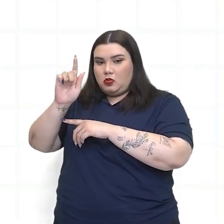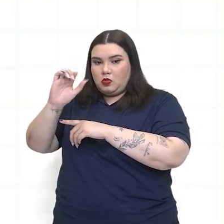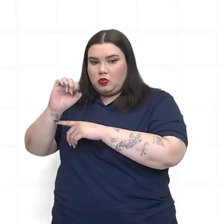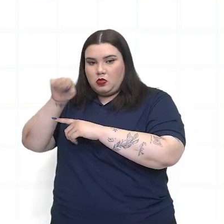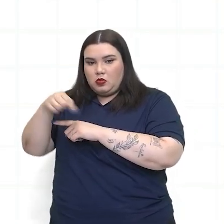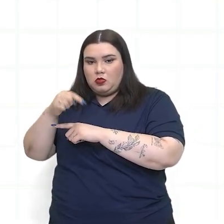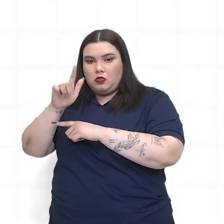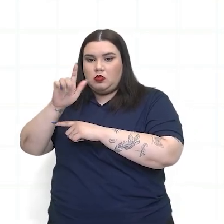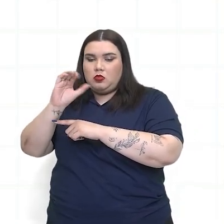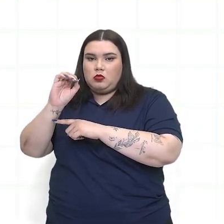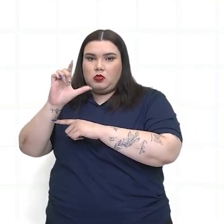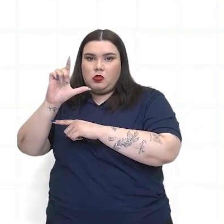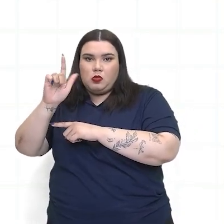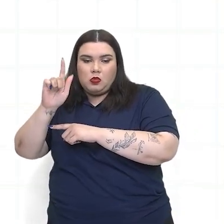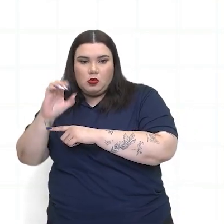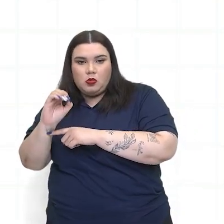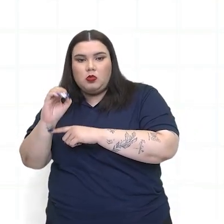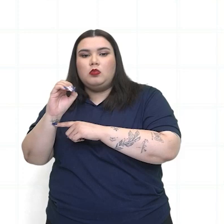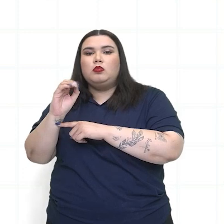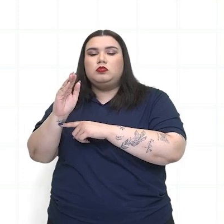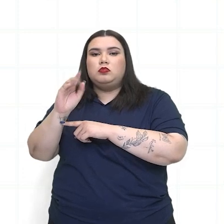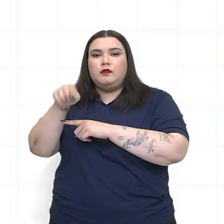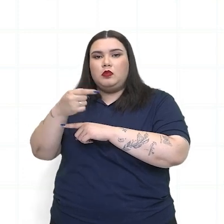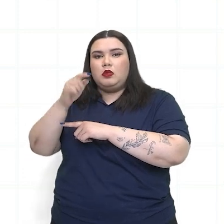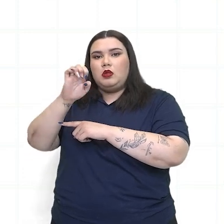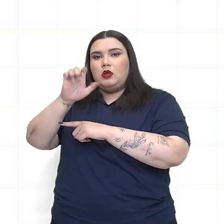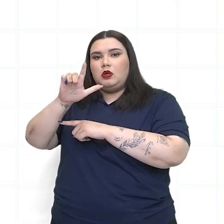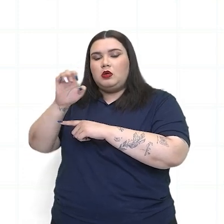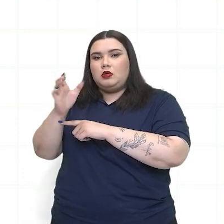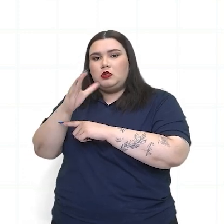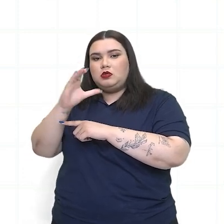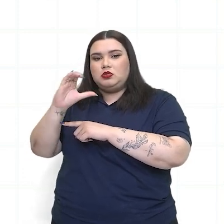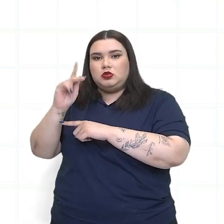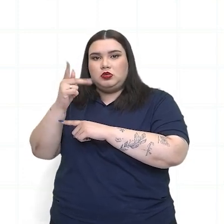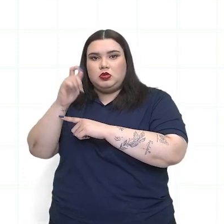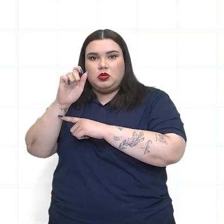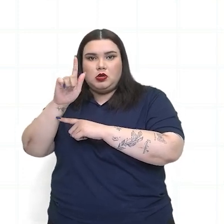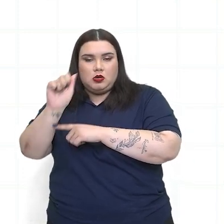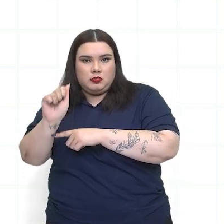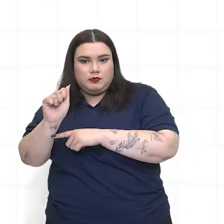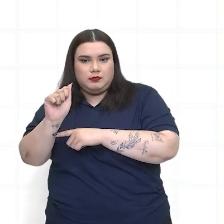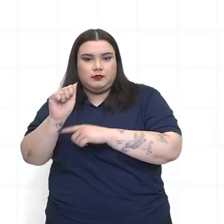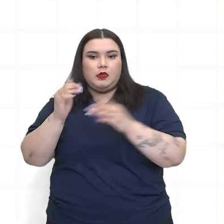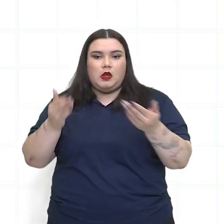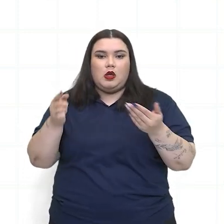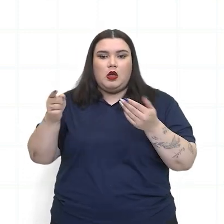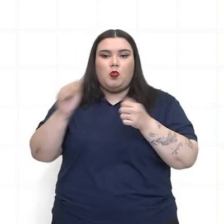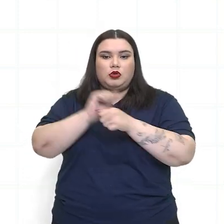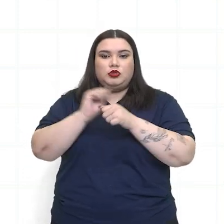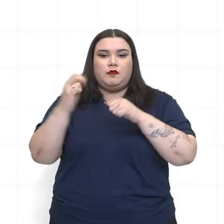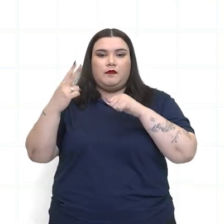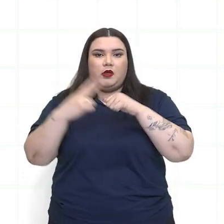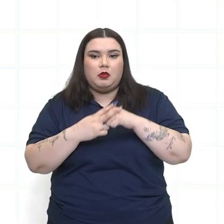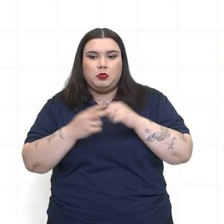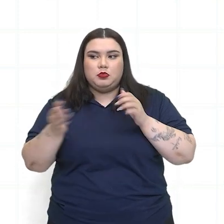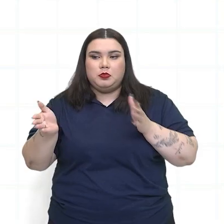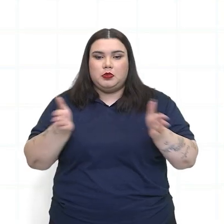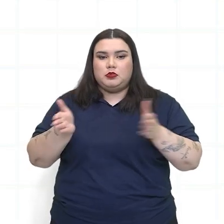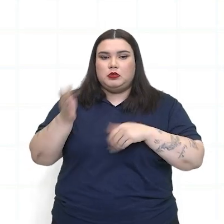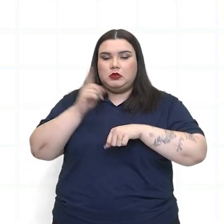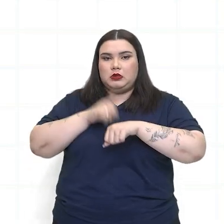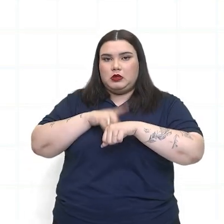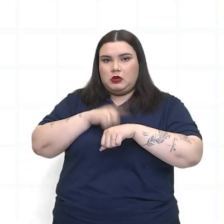vírgula. Logo, logo, ele chega, certo? Aí indicando a adjunta adverbial de tempo. Aqui não